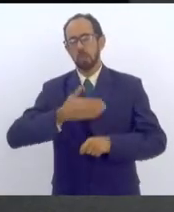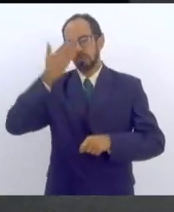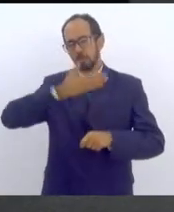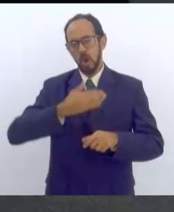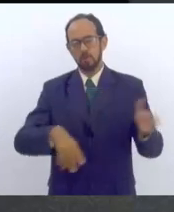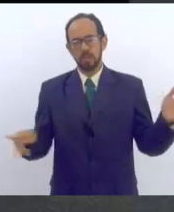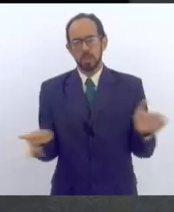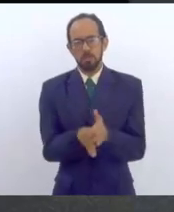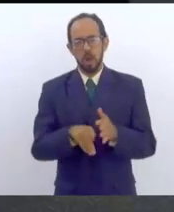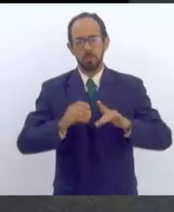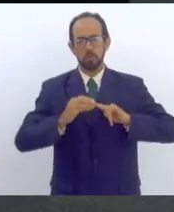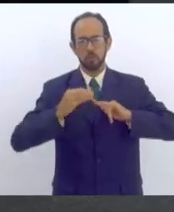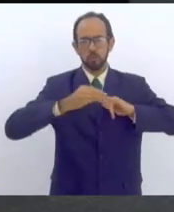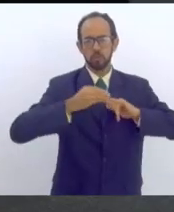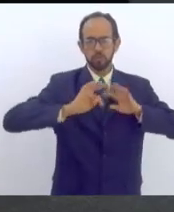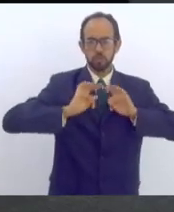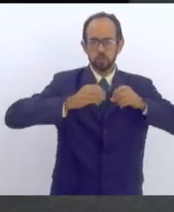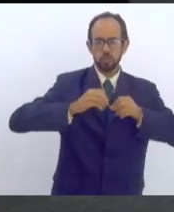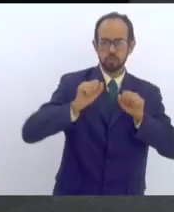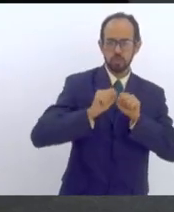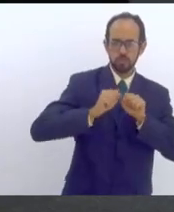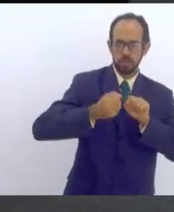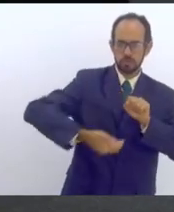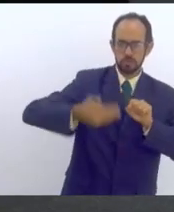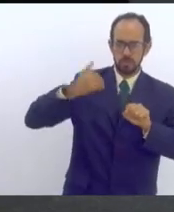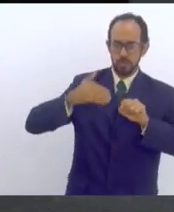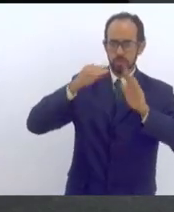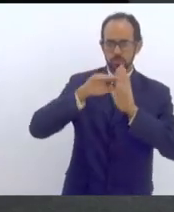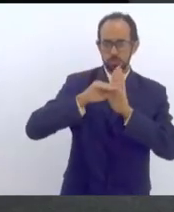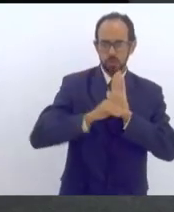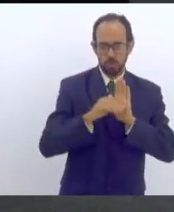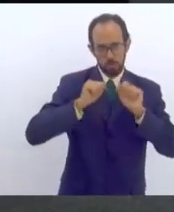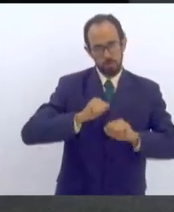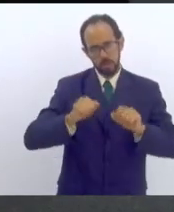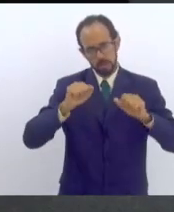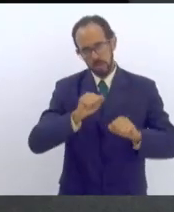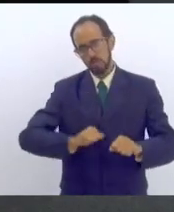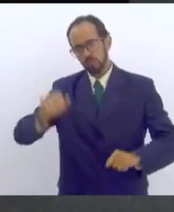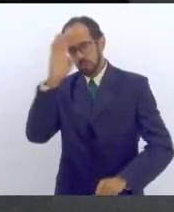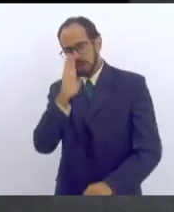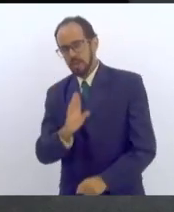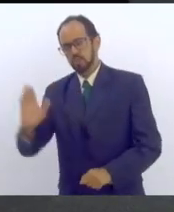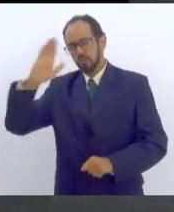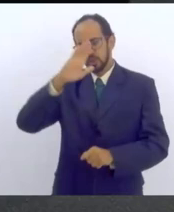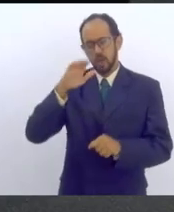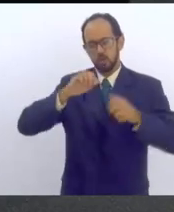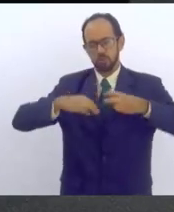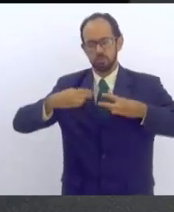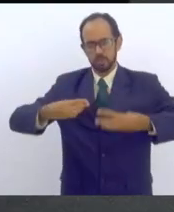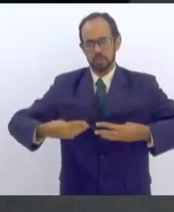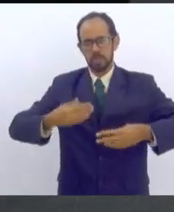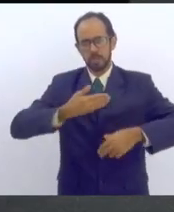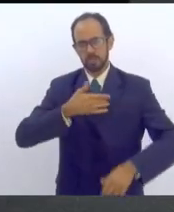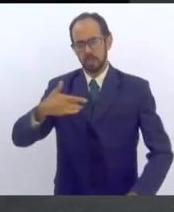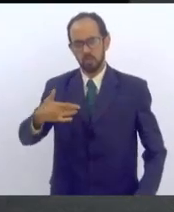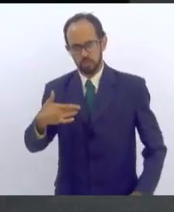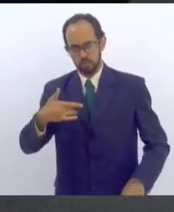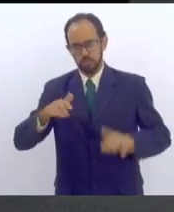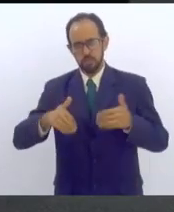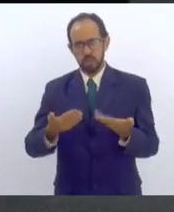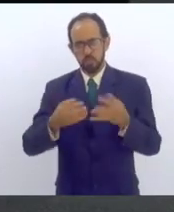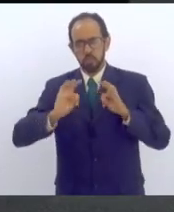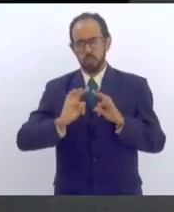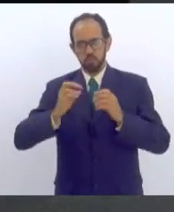Fiocruz, e que esse programa, em breve, pode virar um programa nacional do Ministério da Saúde. Então, estão todas e